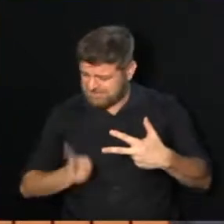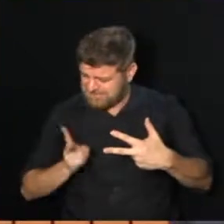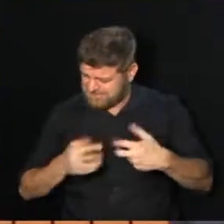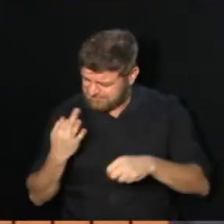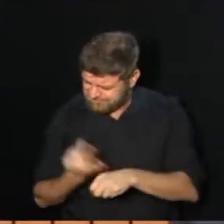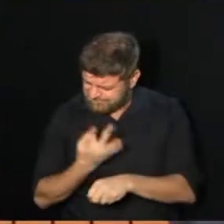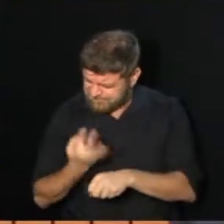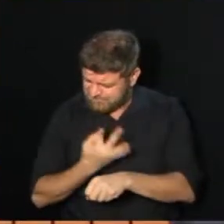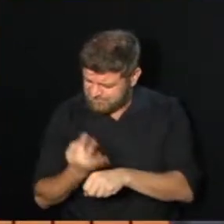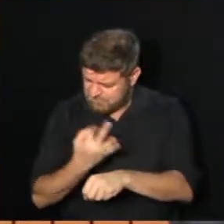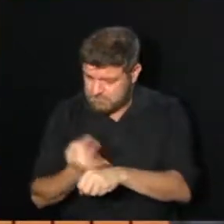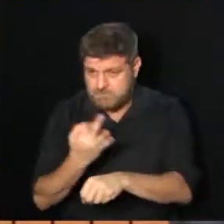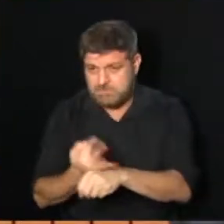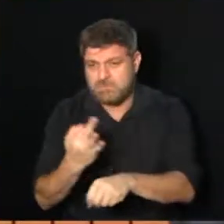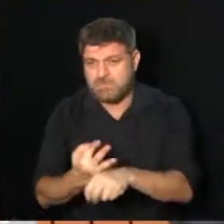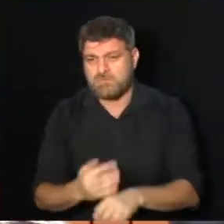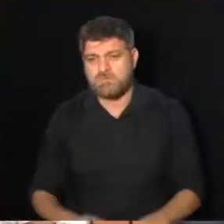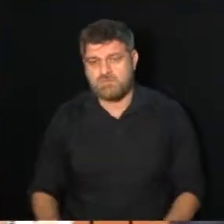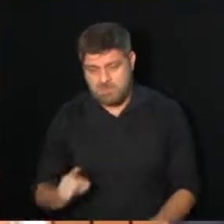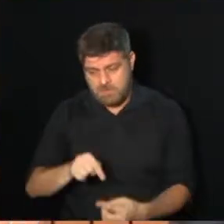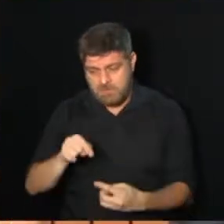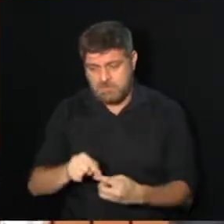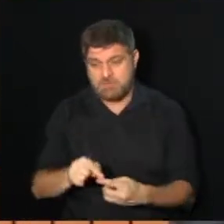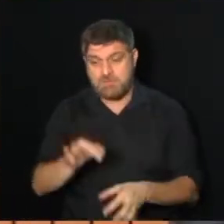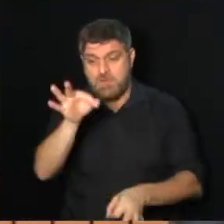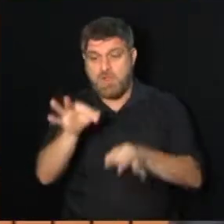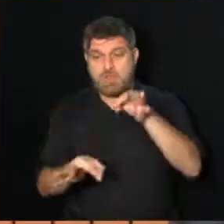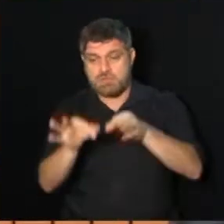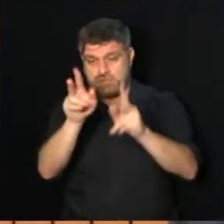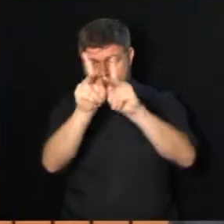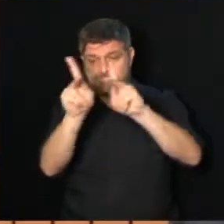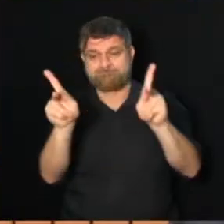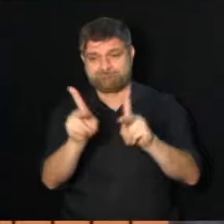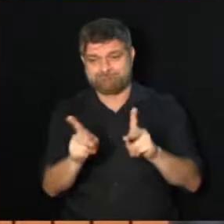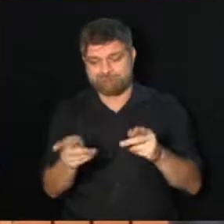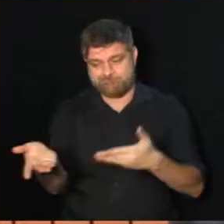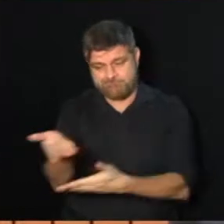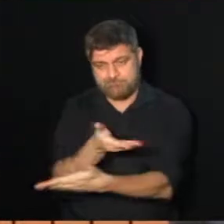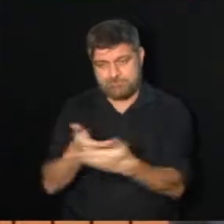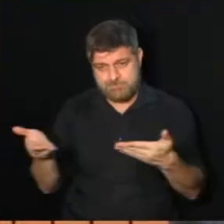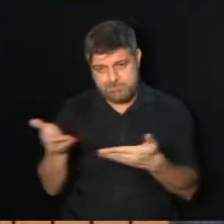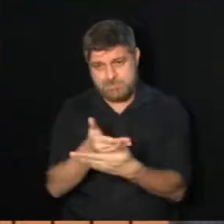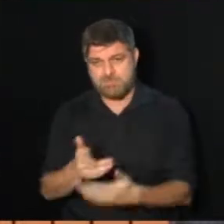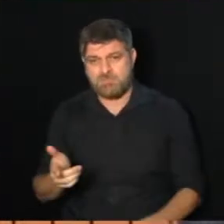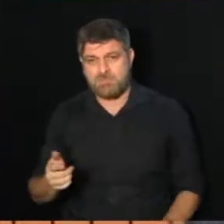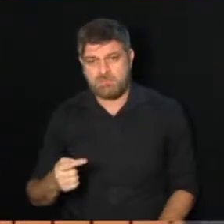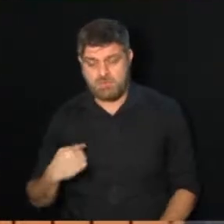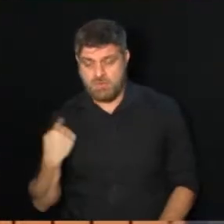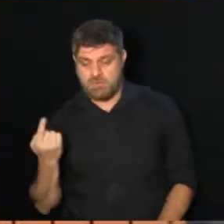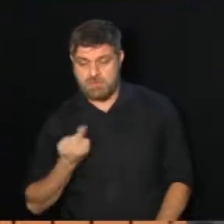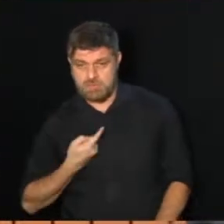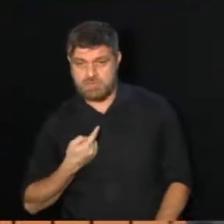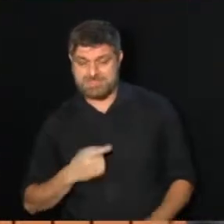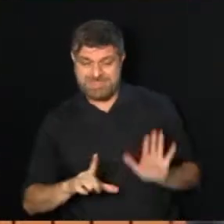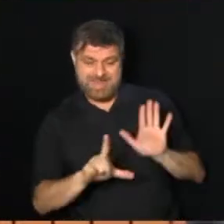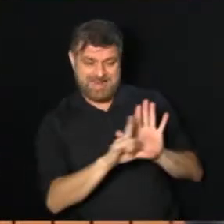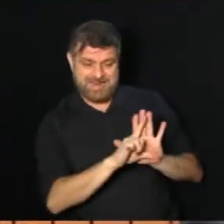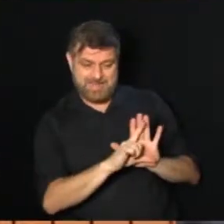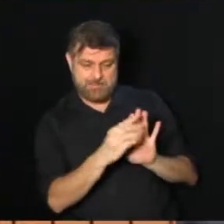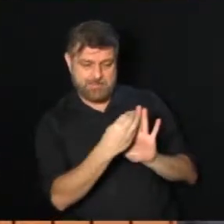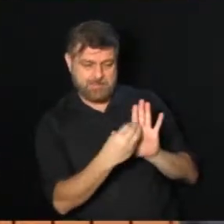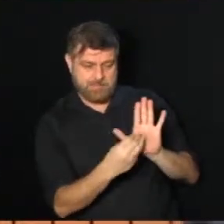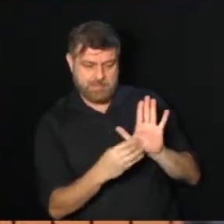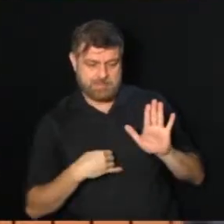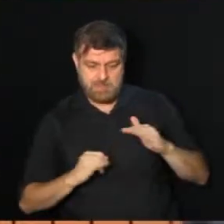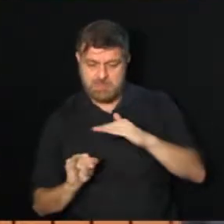busca incessante da justiça, né? E quando nós temos dentro do nosso ordenamento jurídico uma